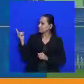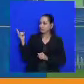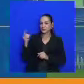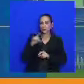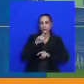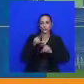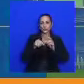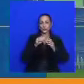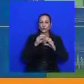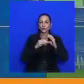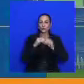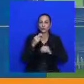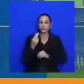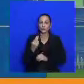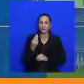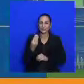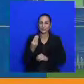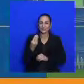Sorteio do concurso